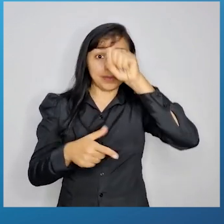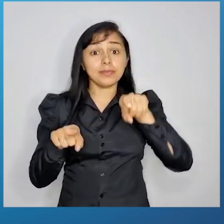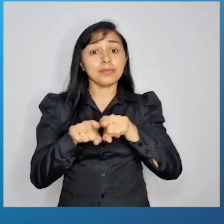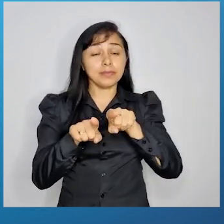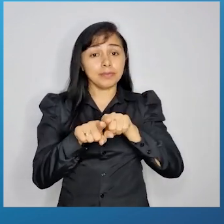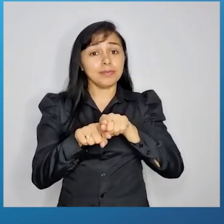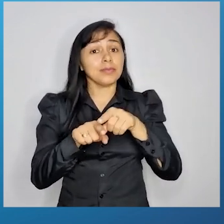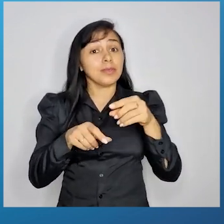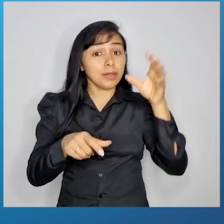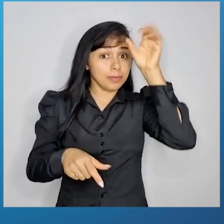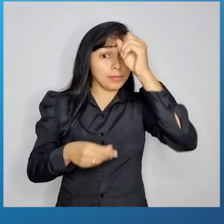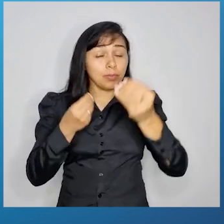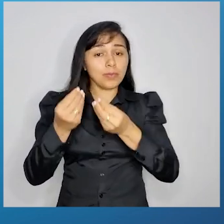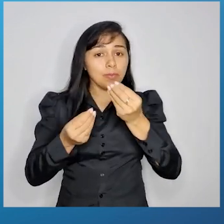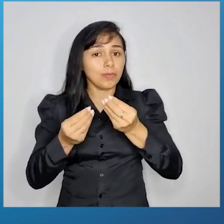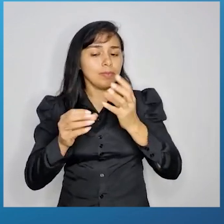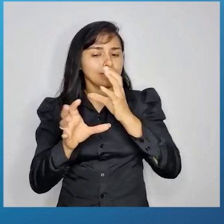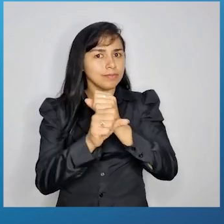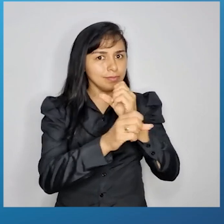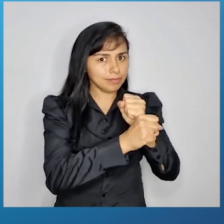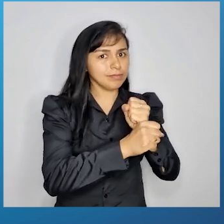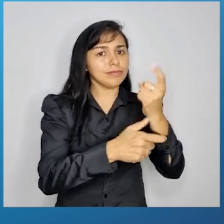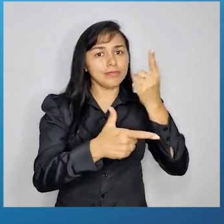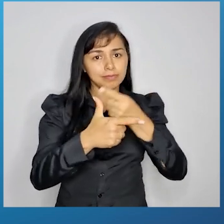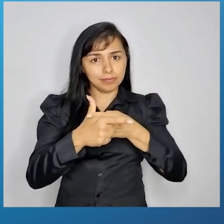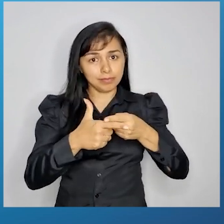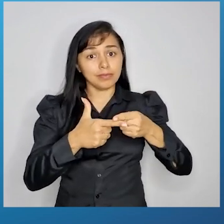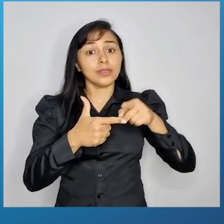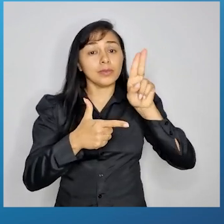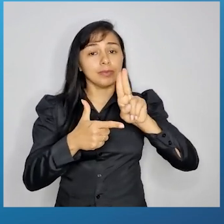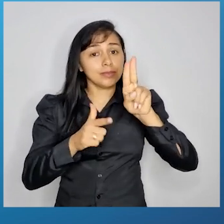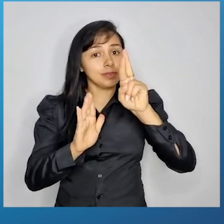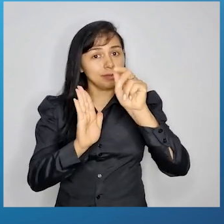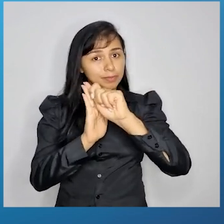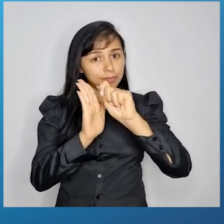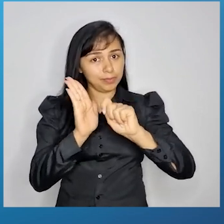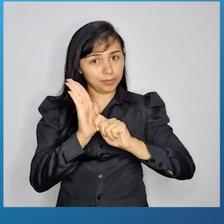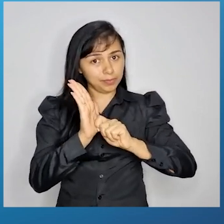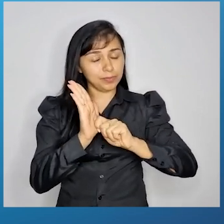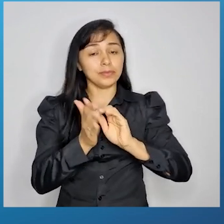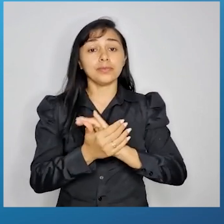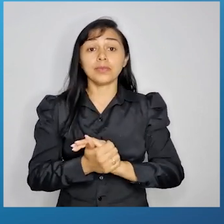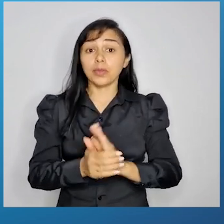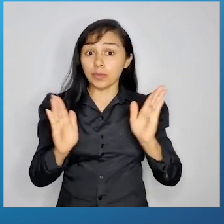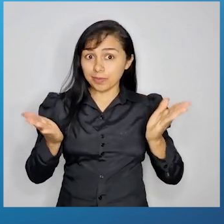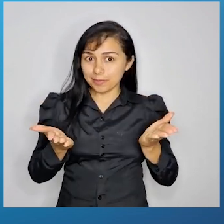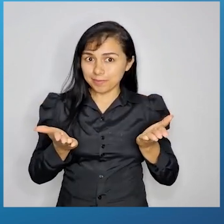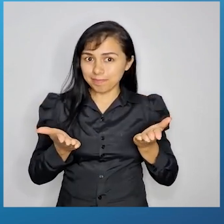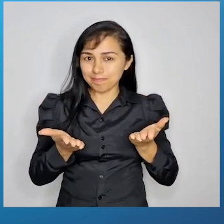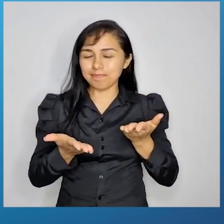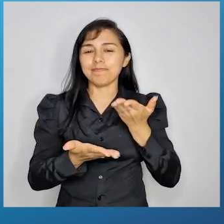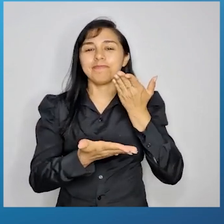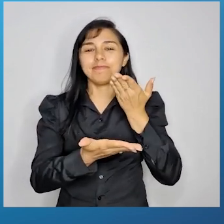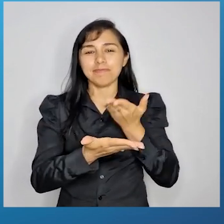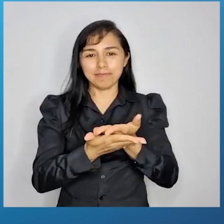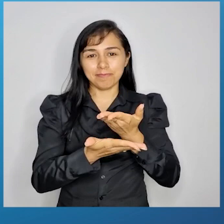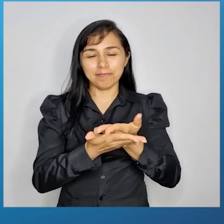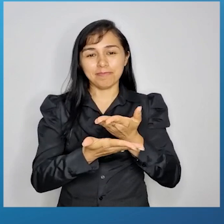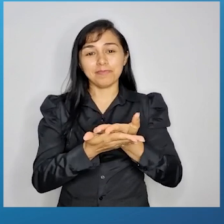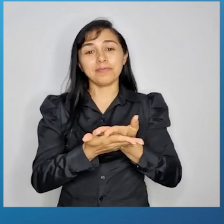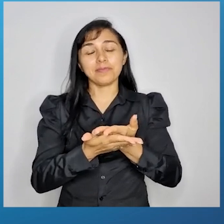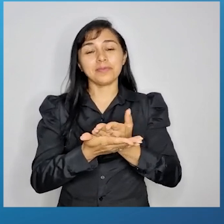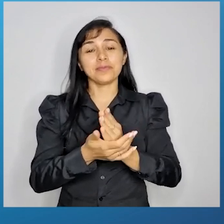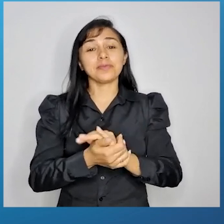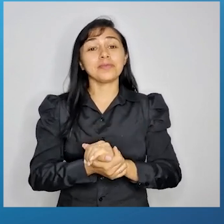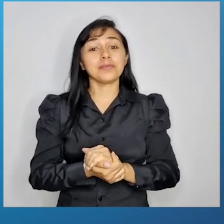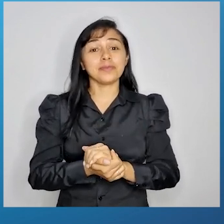resolver a operação de divisão usando o algoritmo da divisão e na aula de hoje nós vamos